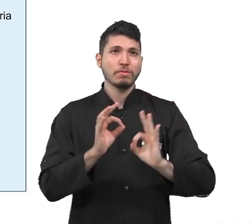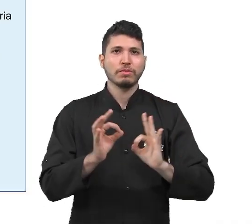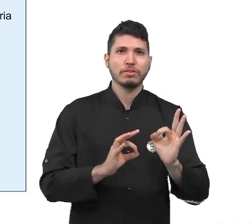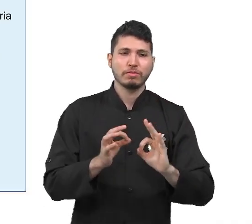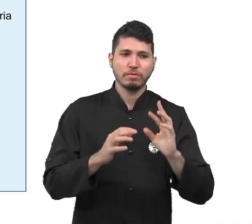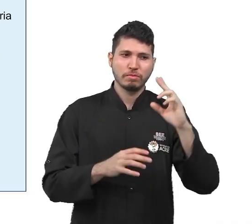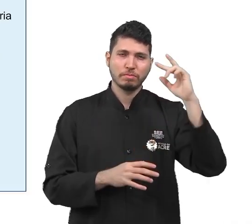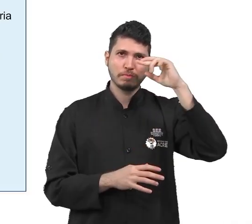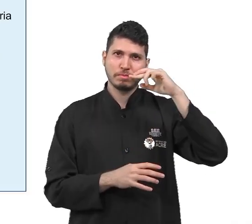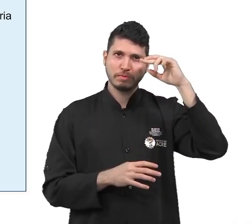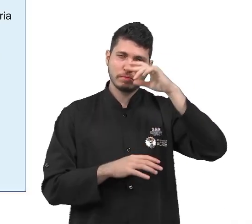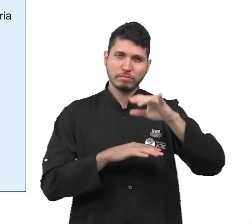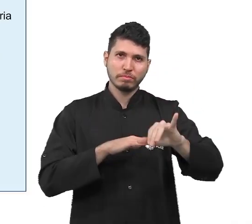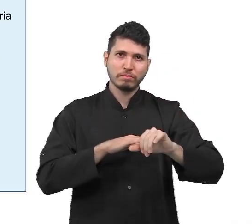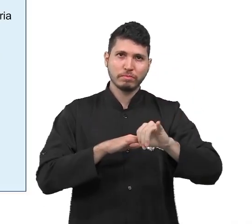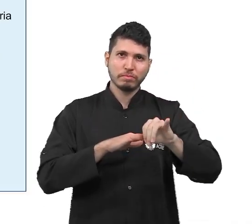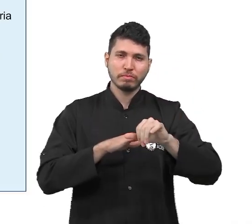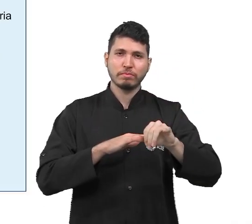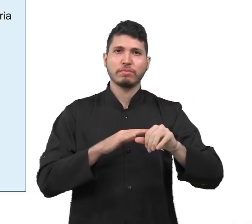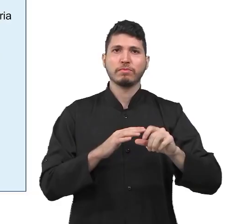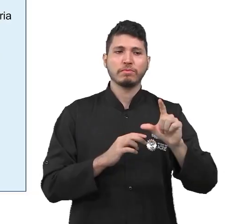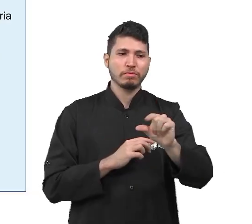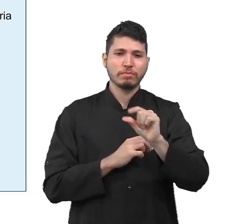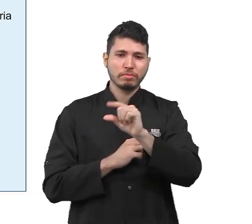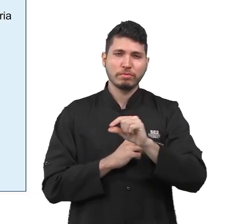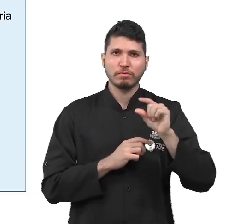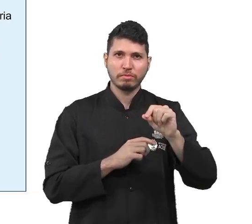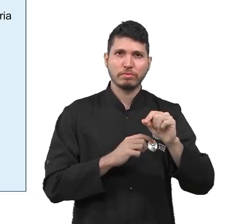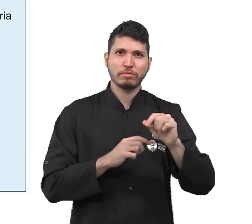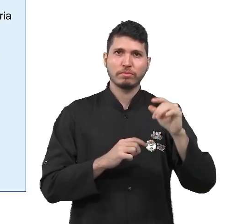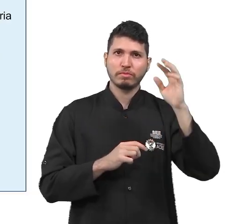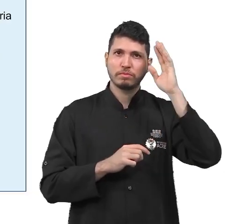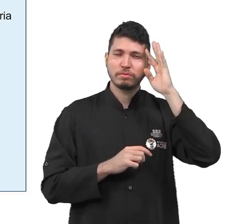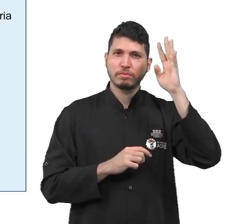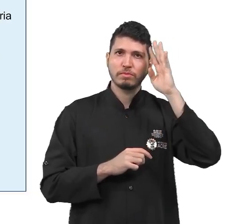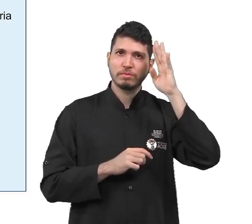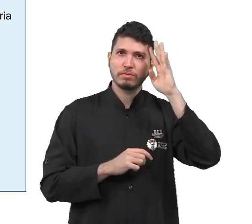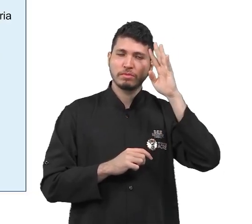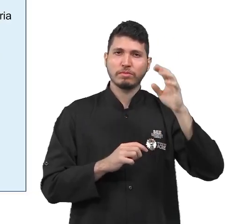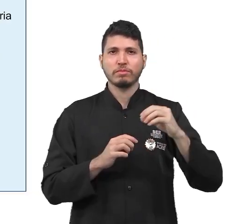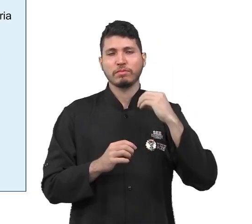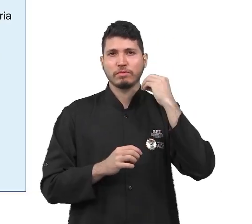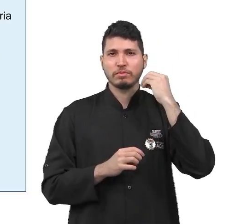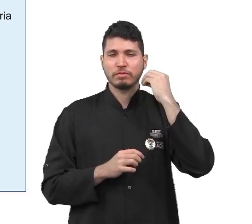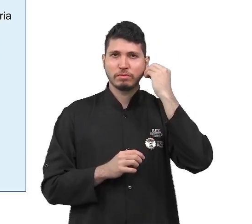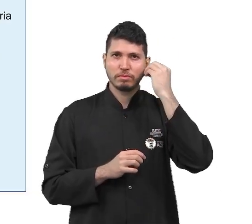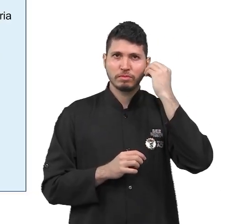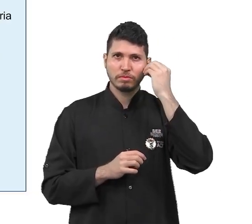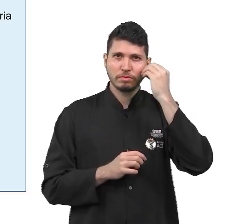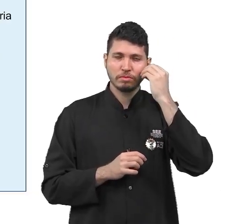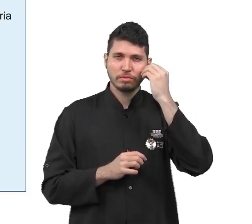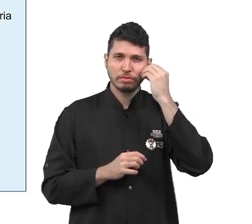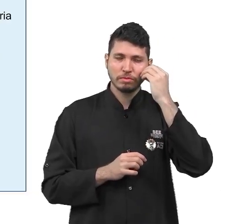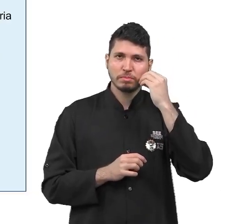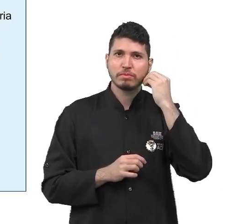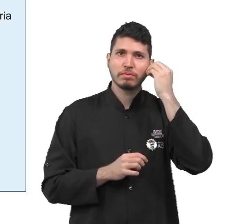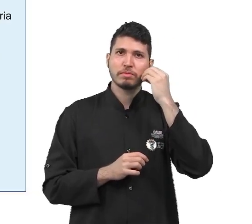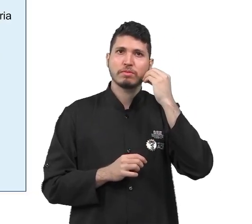observação, a hipótese, a seleção de teoria, experiências, fatos e